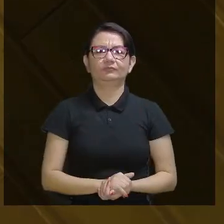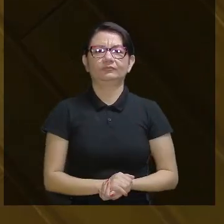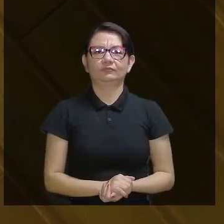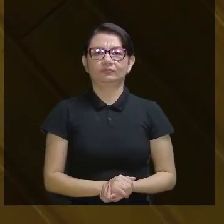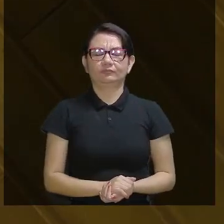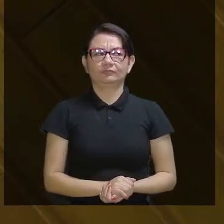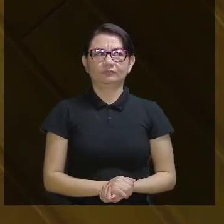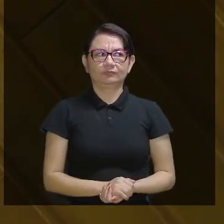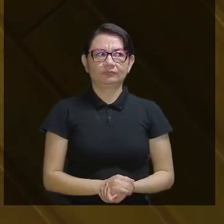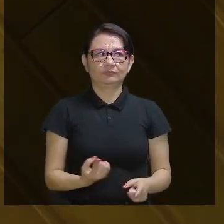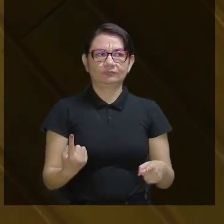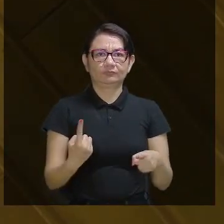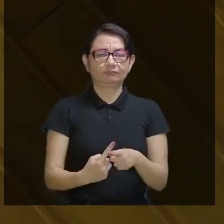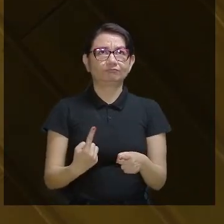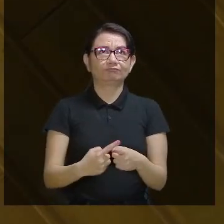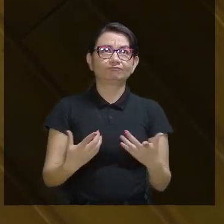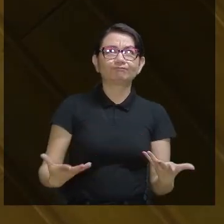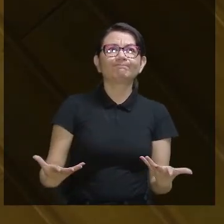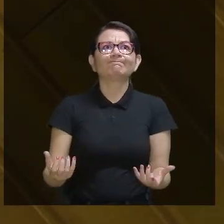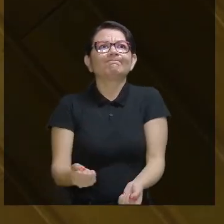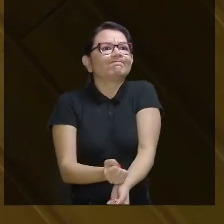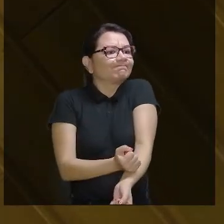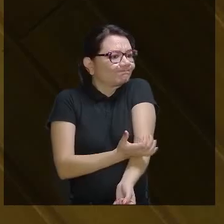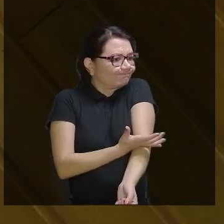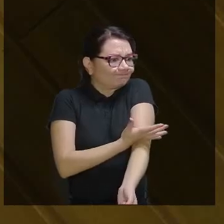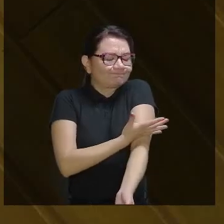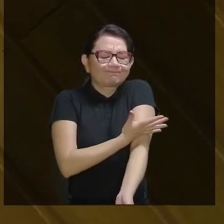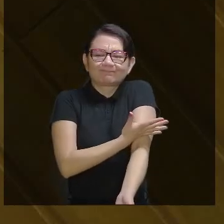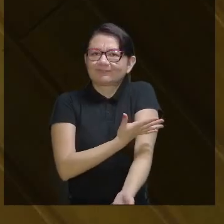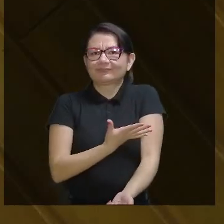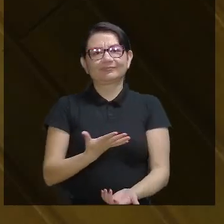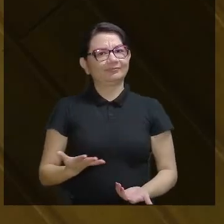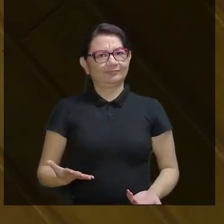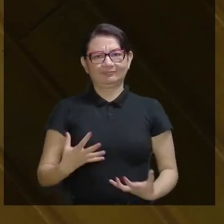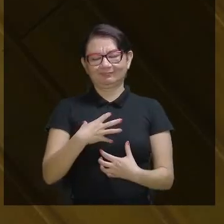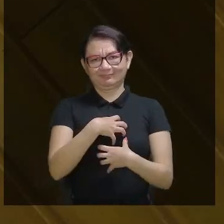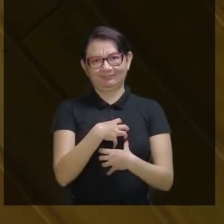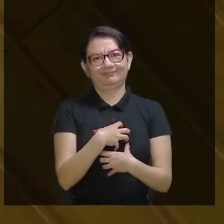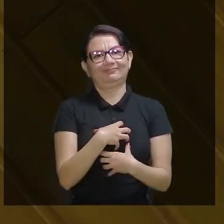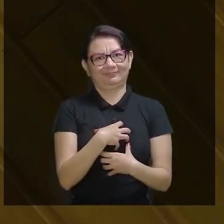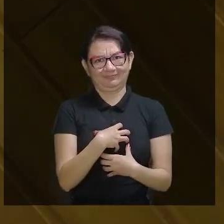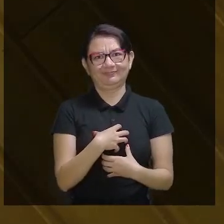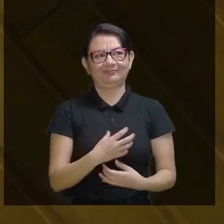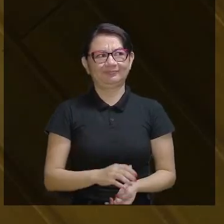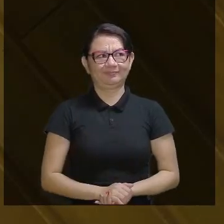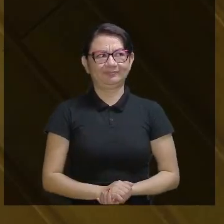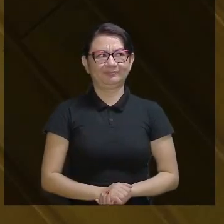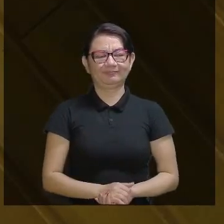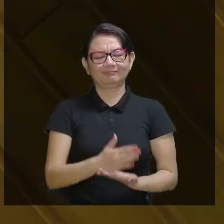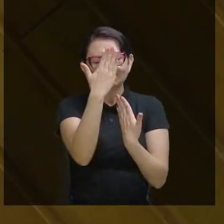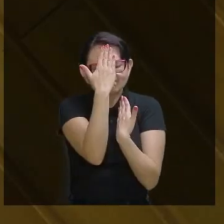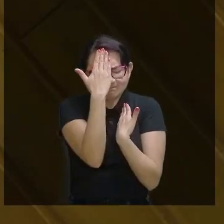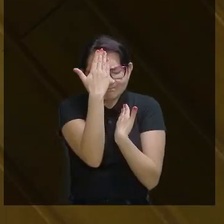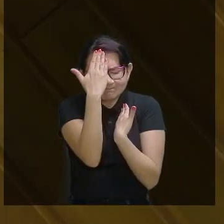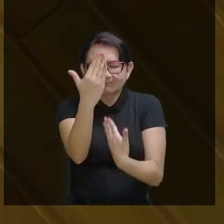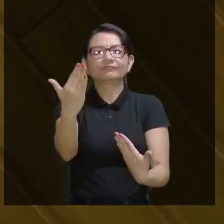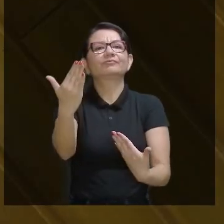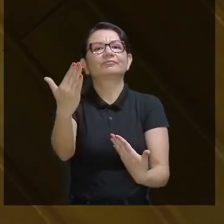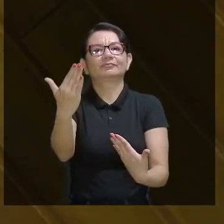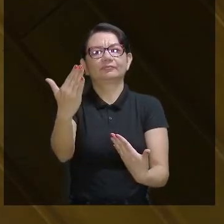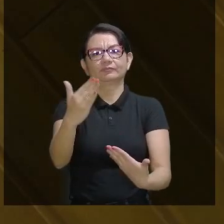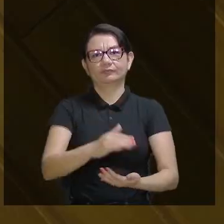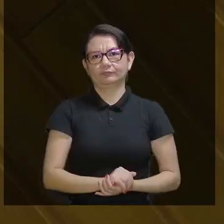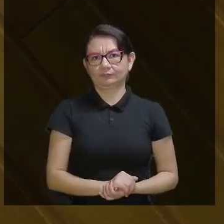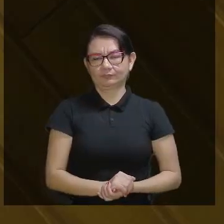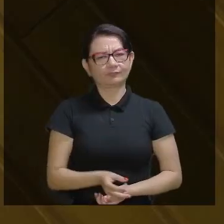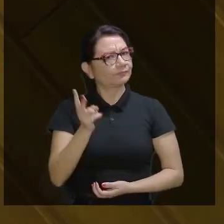porque, nem sei, a emoção é imensa e o agradecimento é maior ainda. Sou